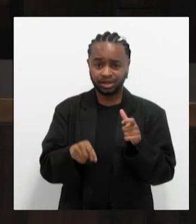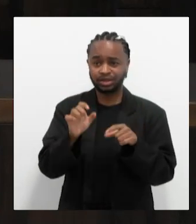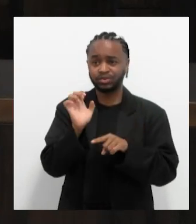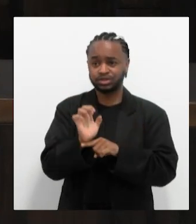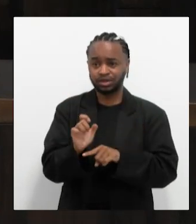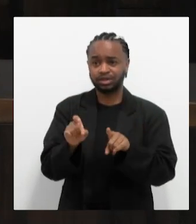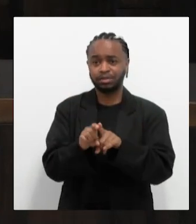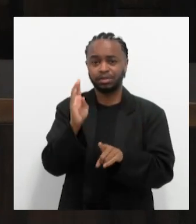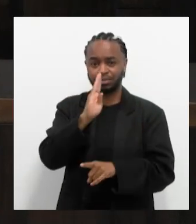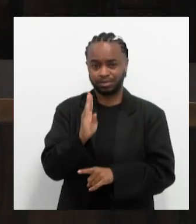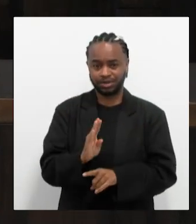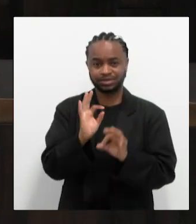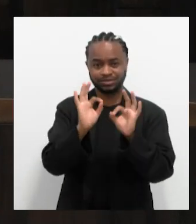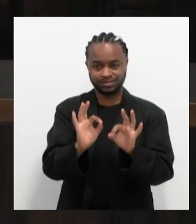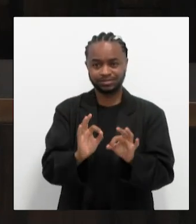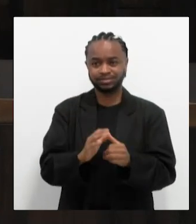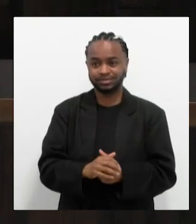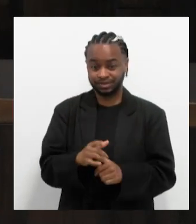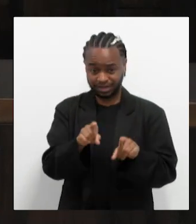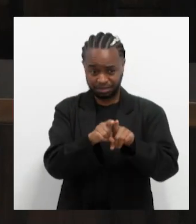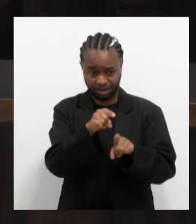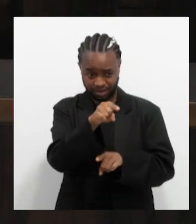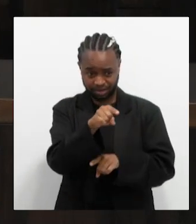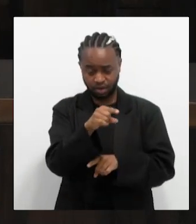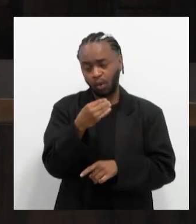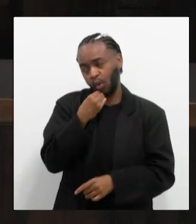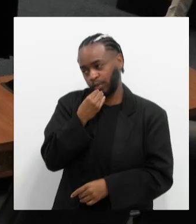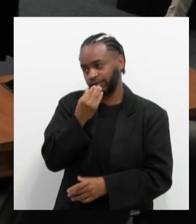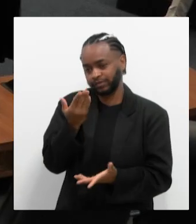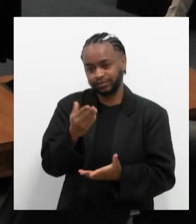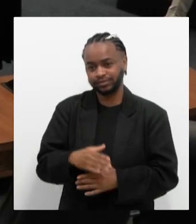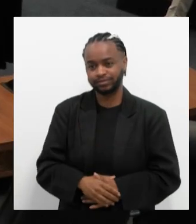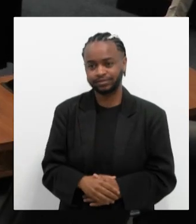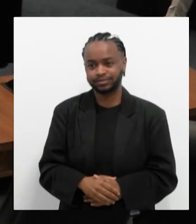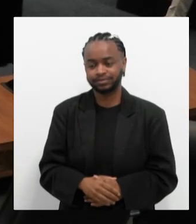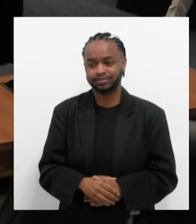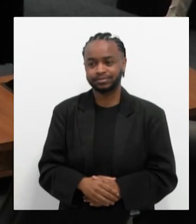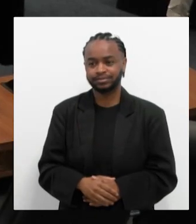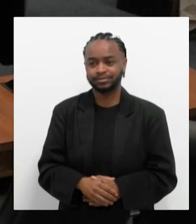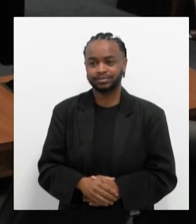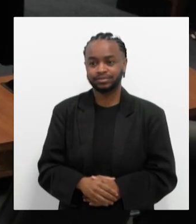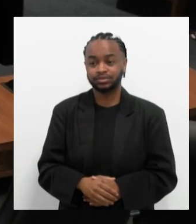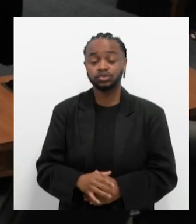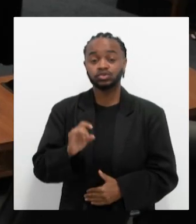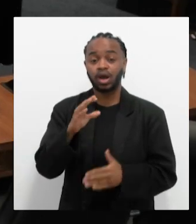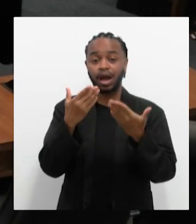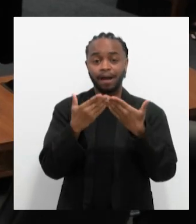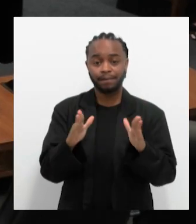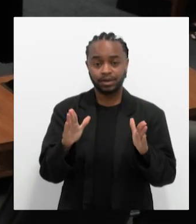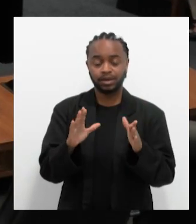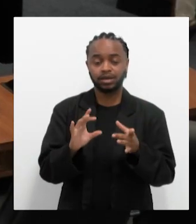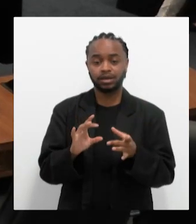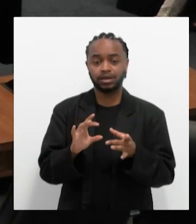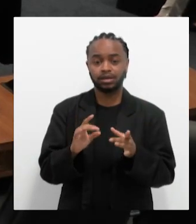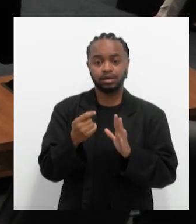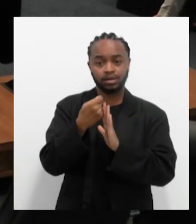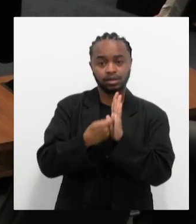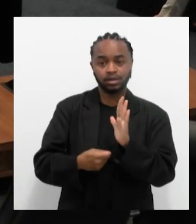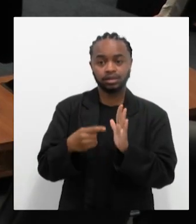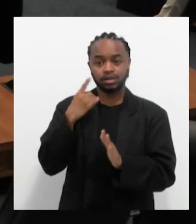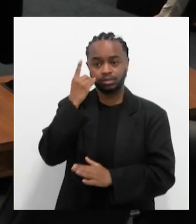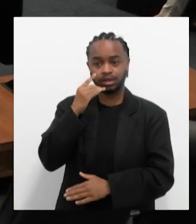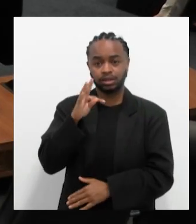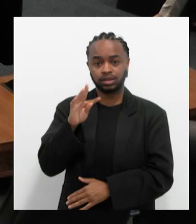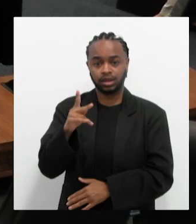Brasil também é. Também é rubro-negro, Mink? Claro. Presidente, só abrir para coautoria, o deputado TH